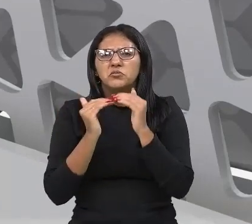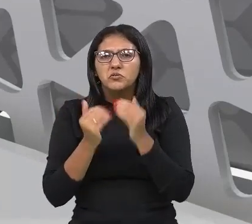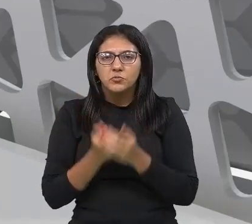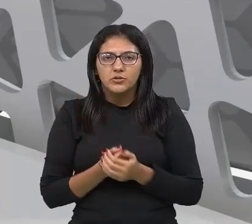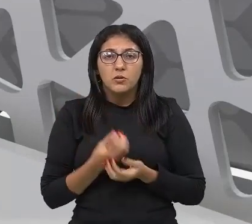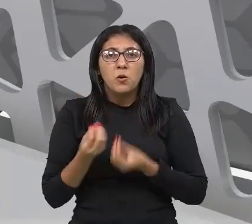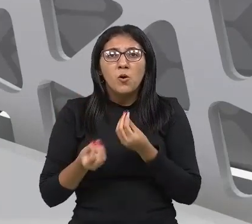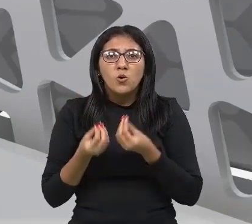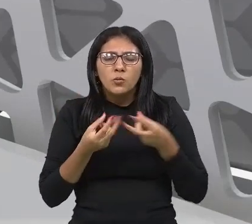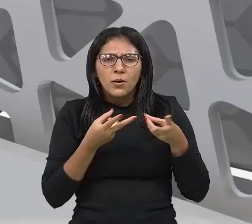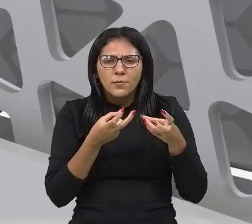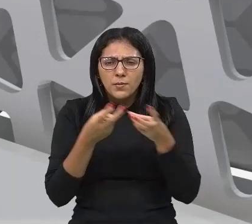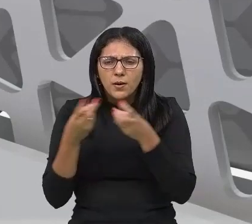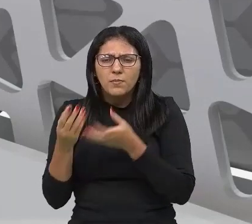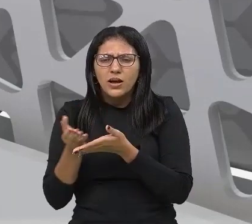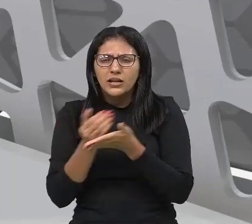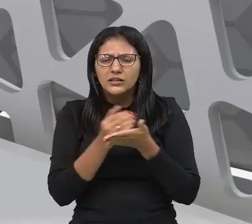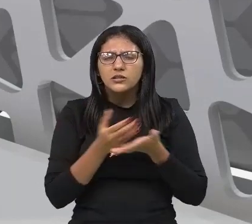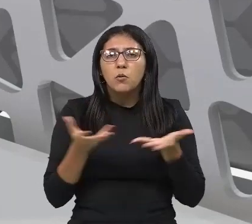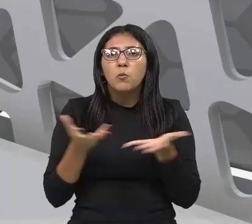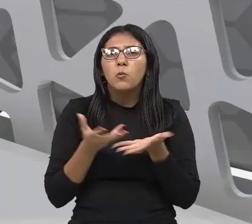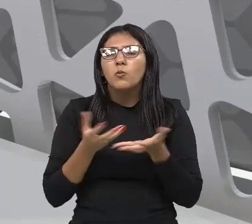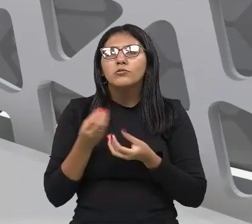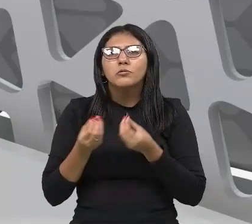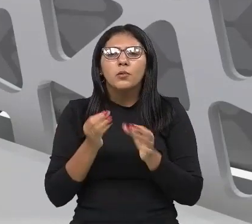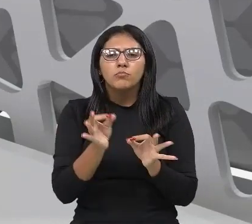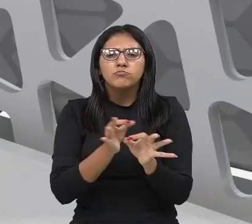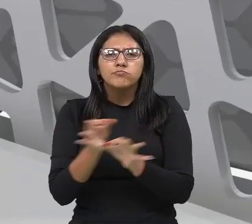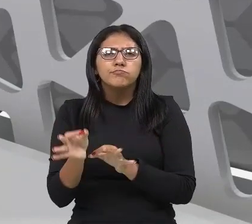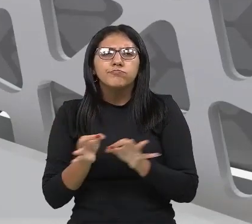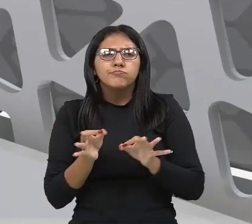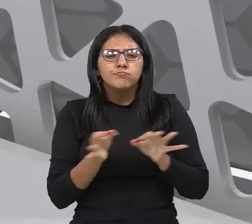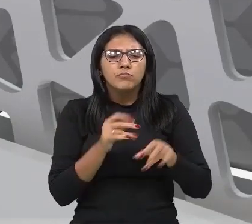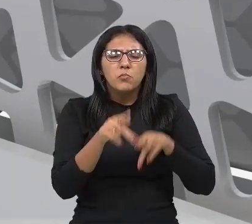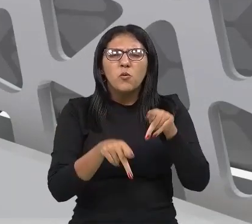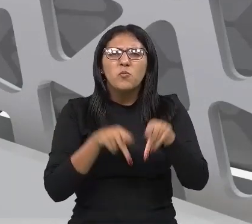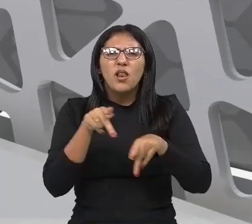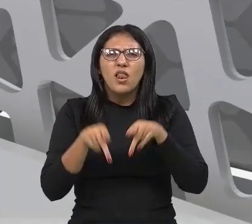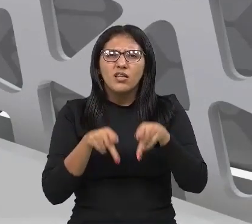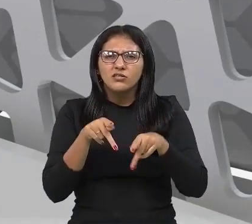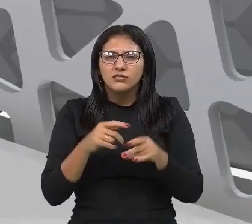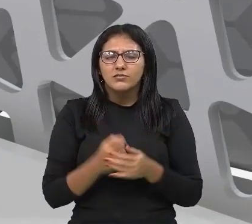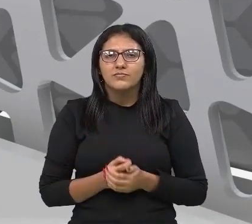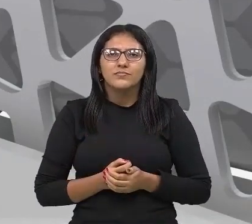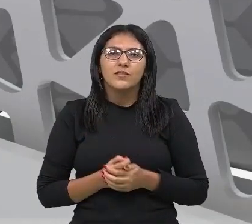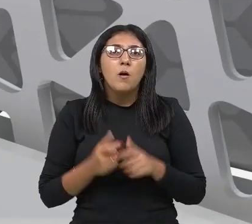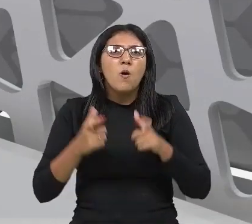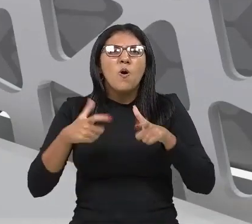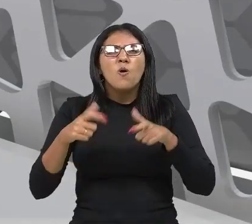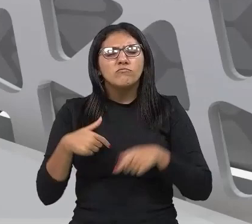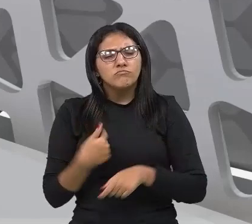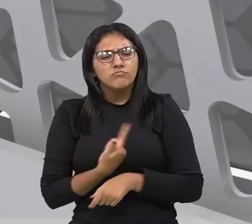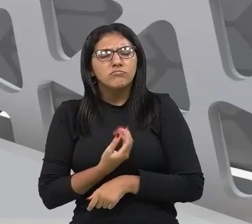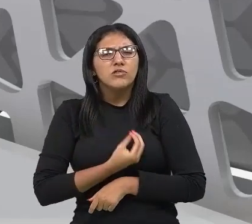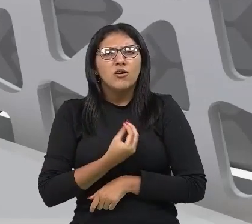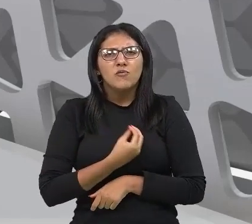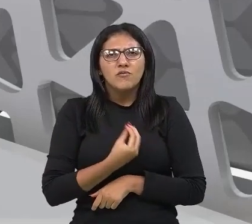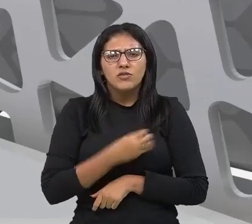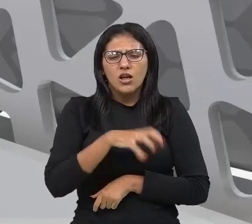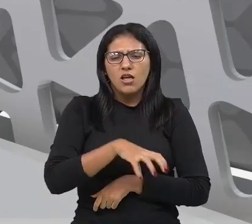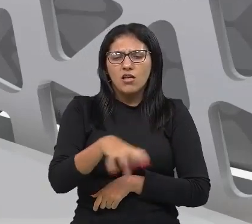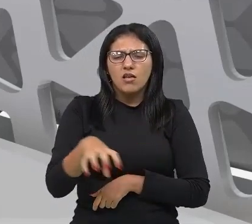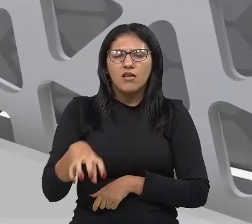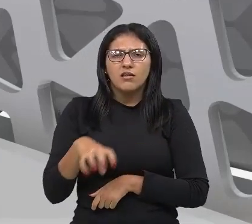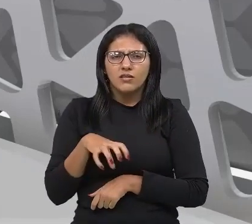gente observa hoje em dia essa distribuição da população brasileira? Onde nós estamos inseridos? Gente,